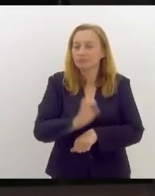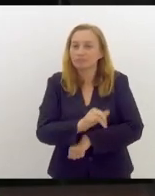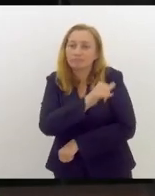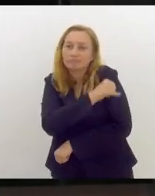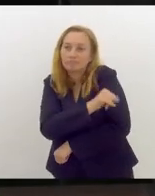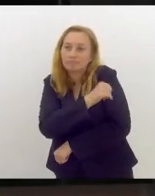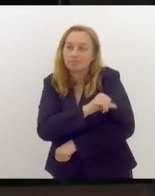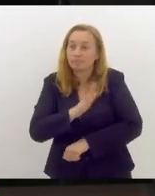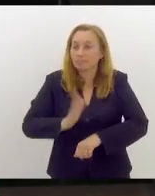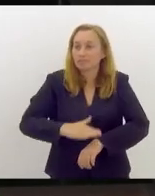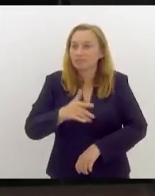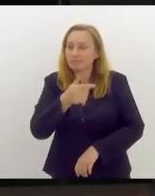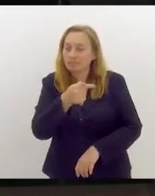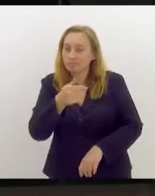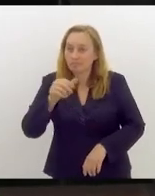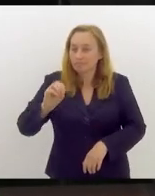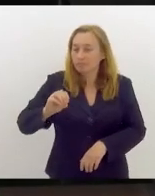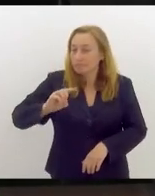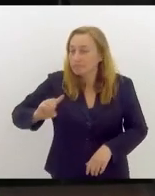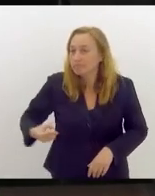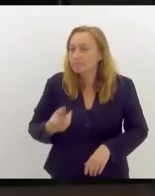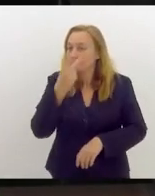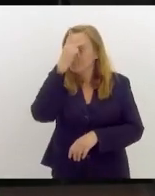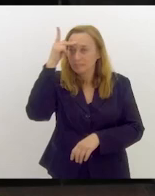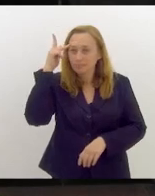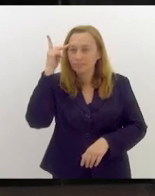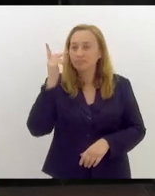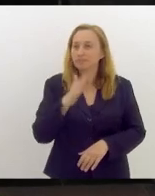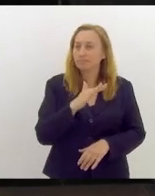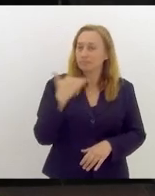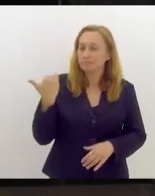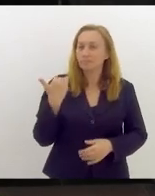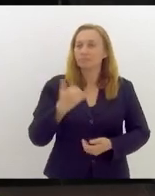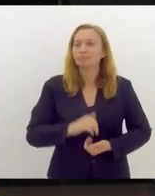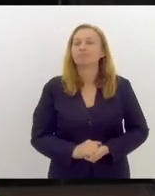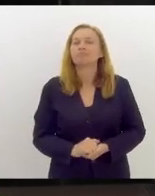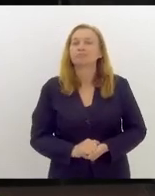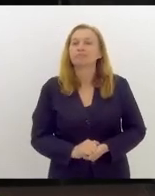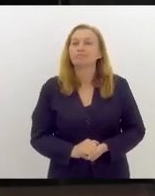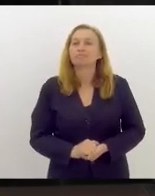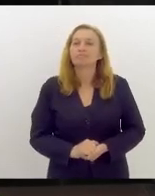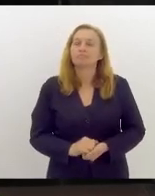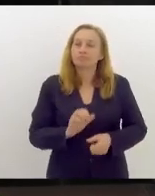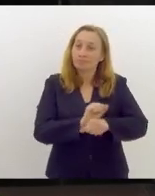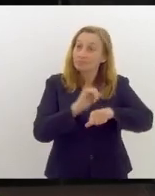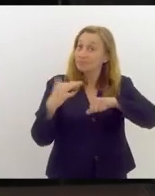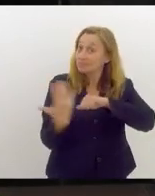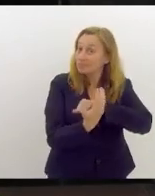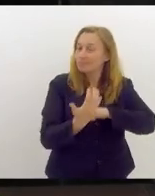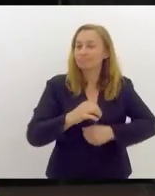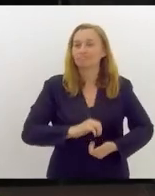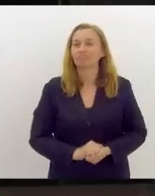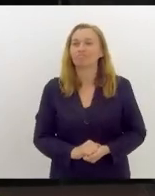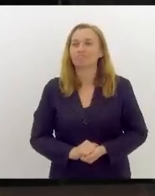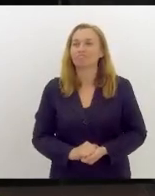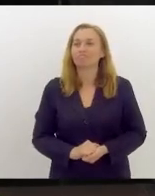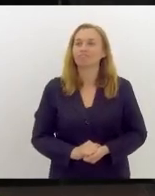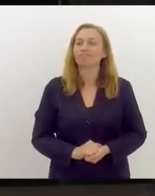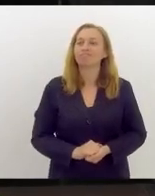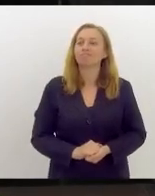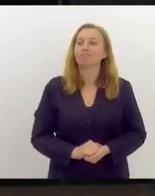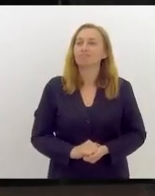Rio de Janeiro foram mais de 70 mil pessoas mortas pela covid-19 pelo